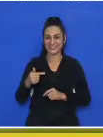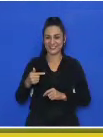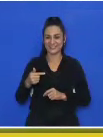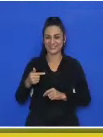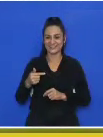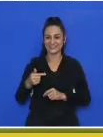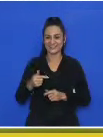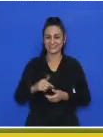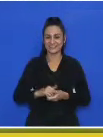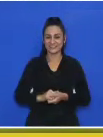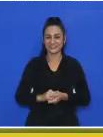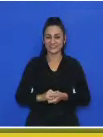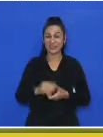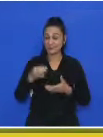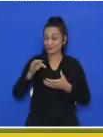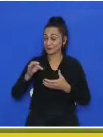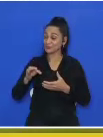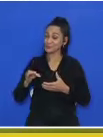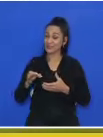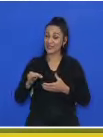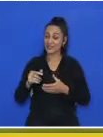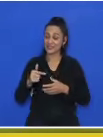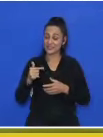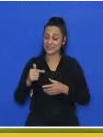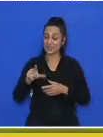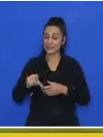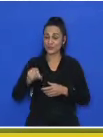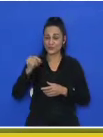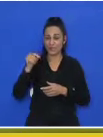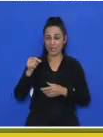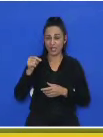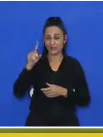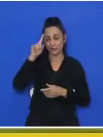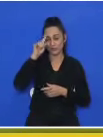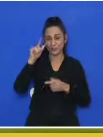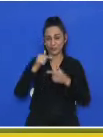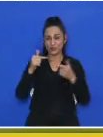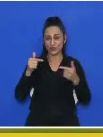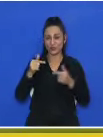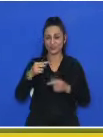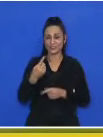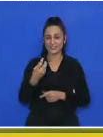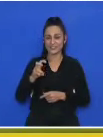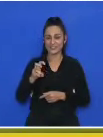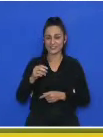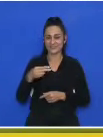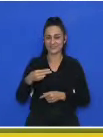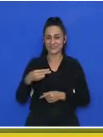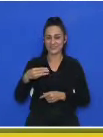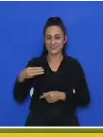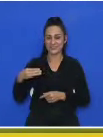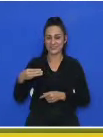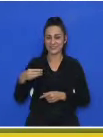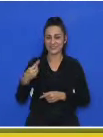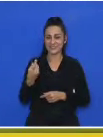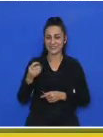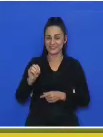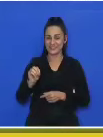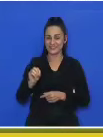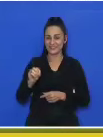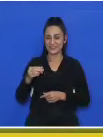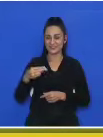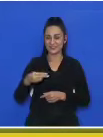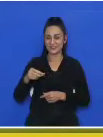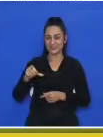27. Vamos confirmar? As 7 dezenas sorteadas no dia de sorte foram 15, 23,